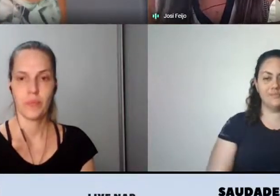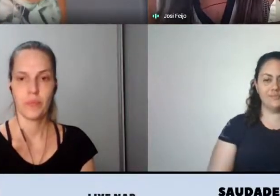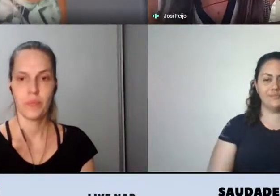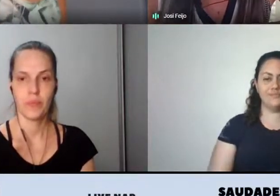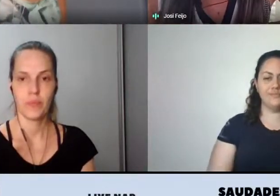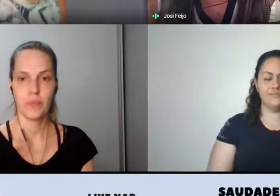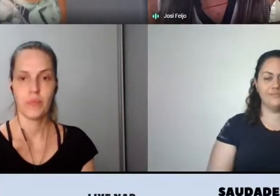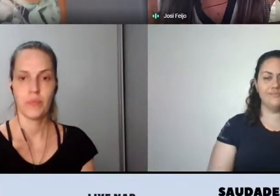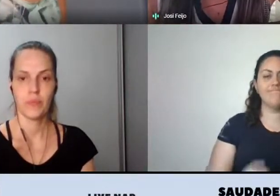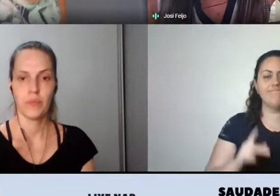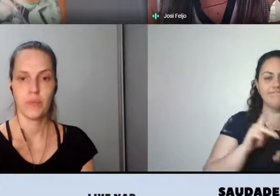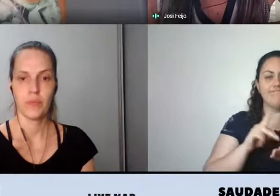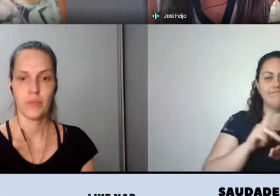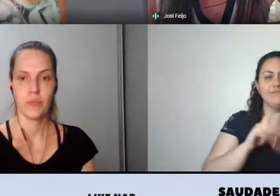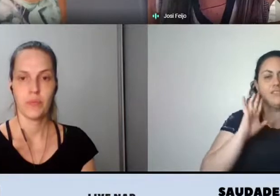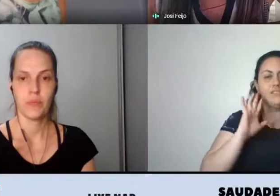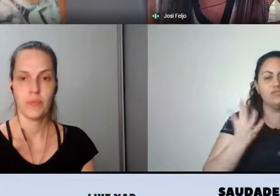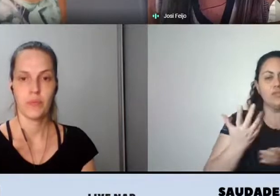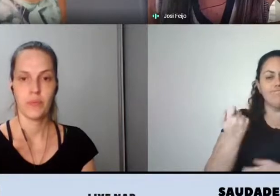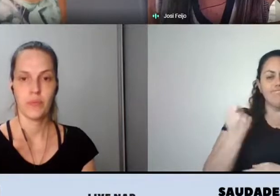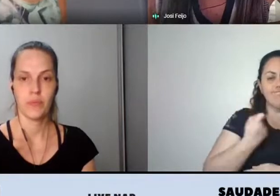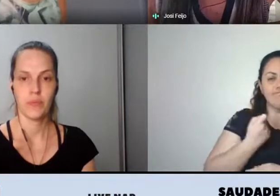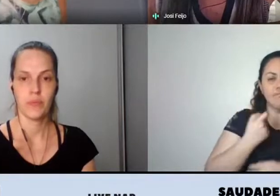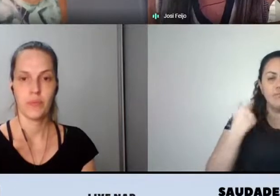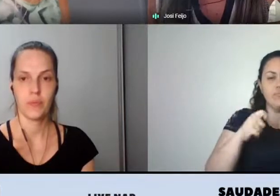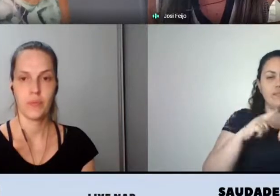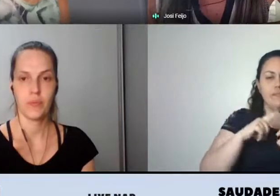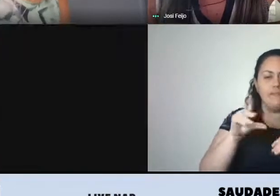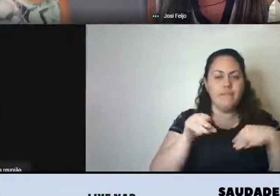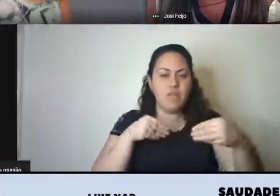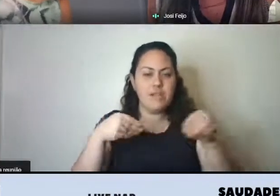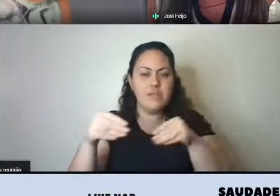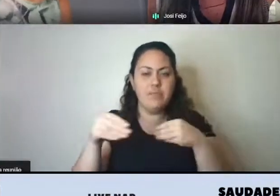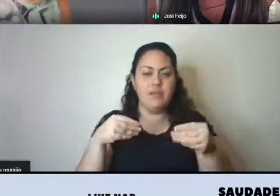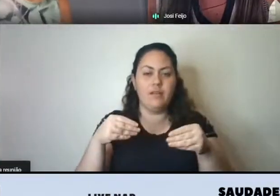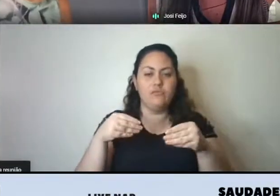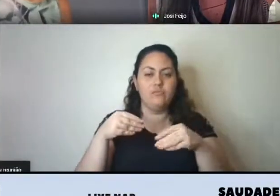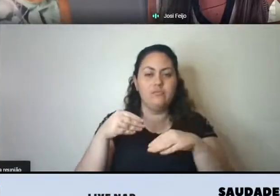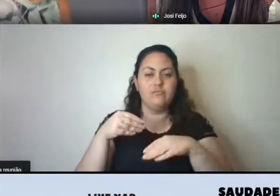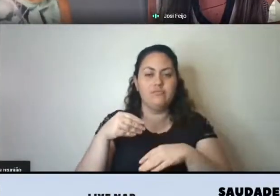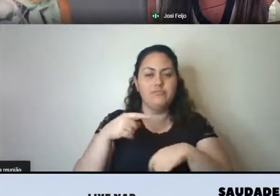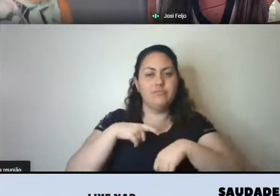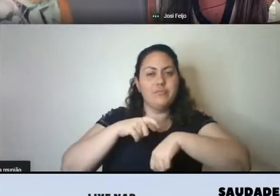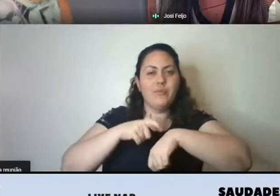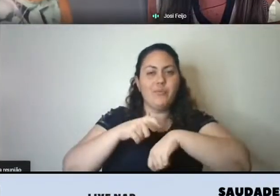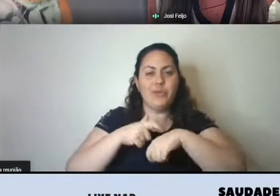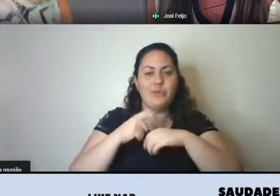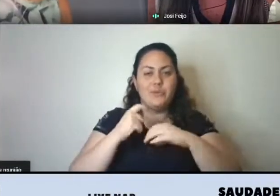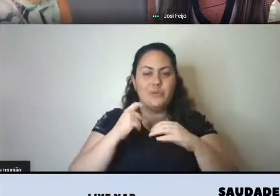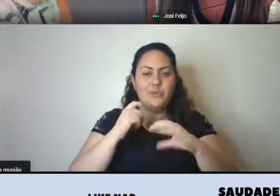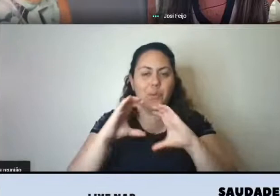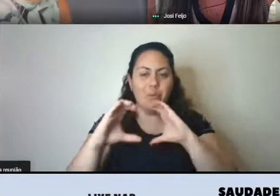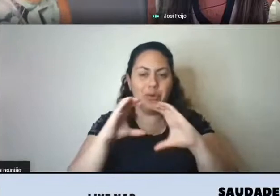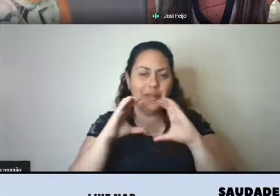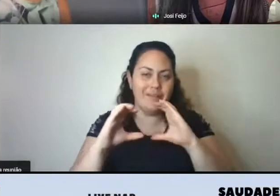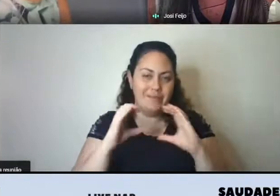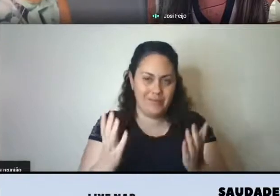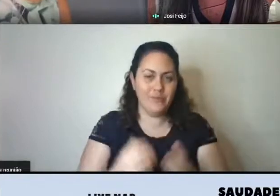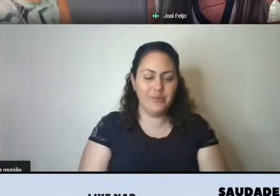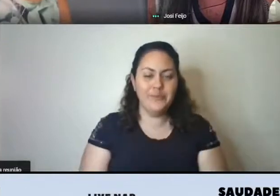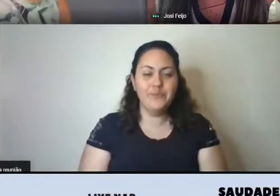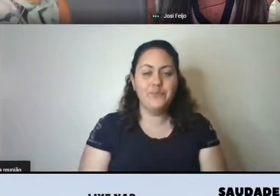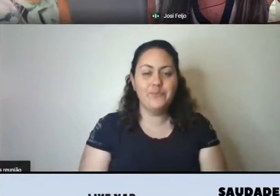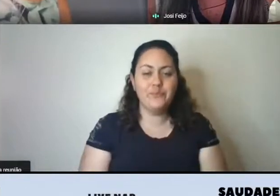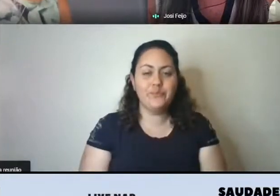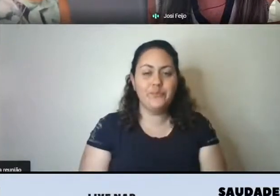Mais do que nunca foi nos exigido, né, ter uma flexibilidade maior, assim, nas comunicações, né,